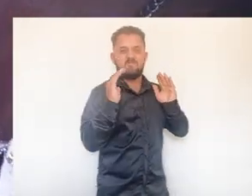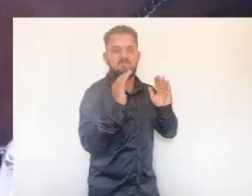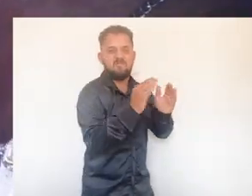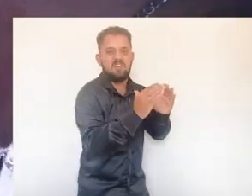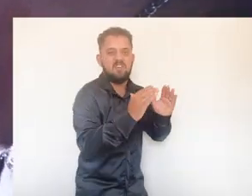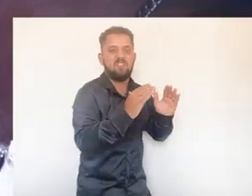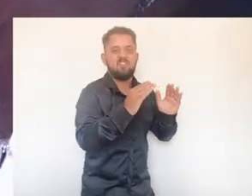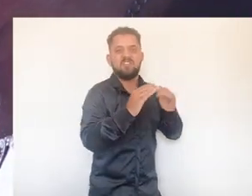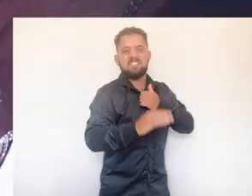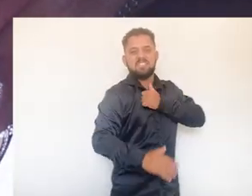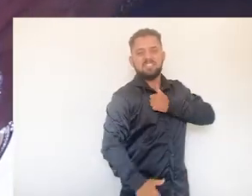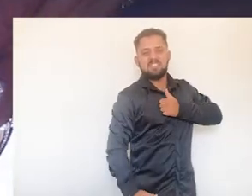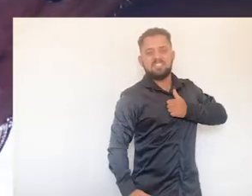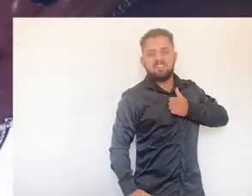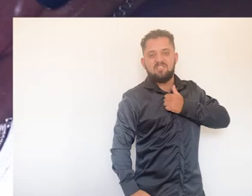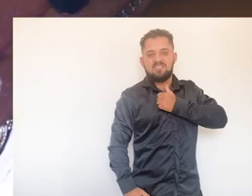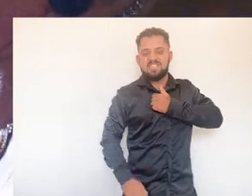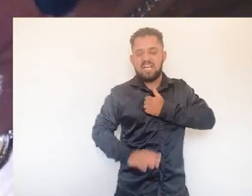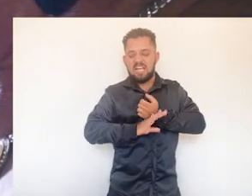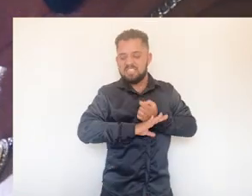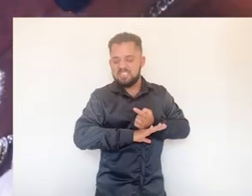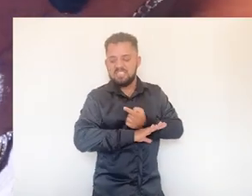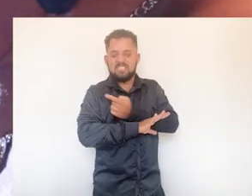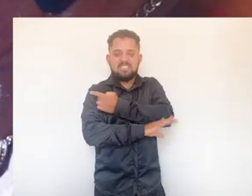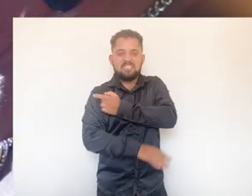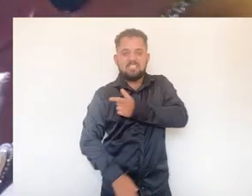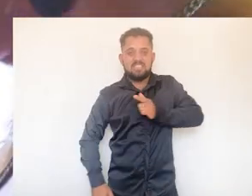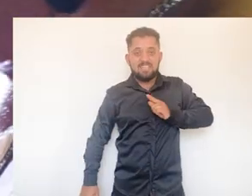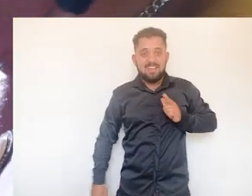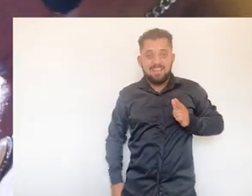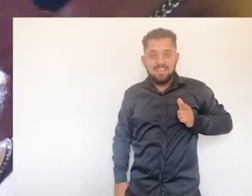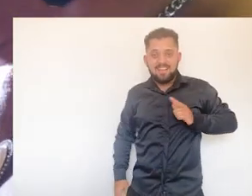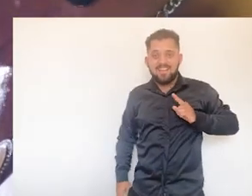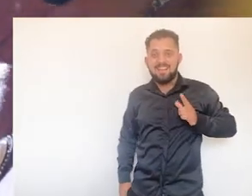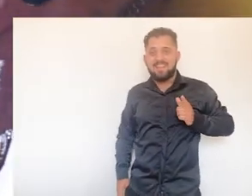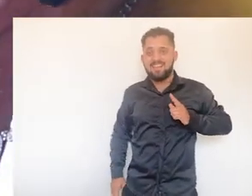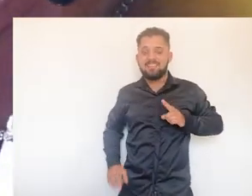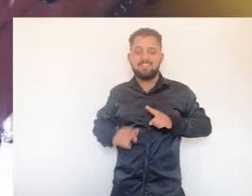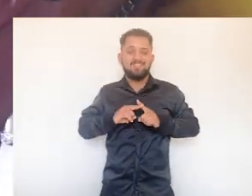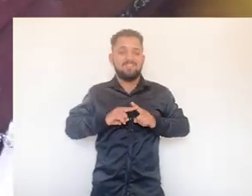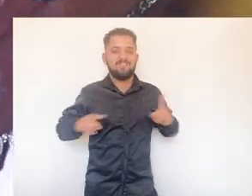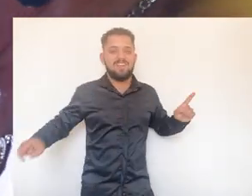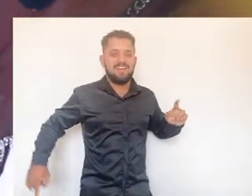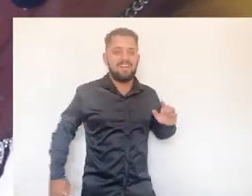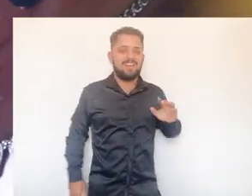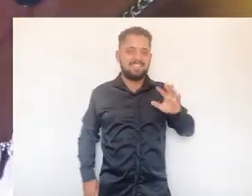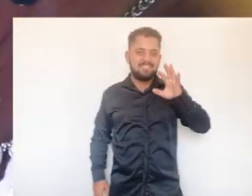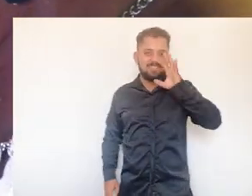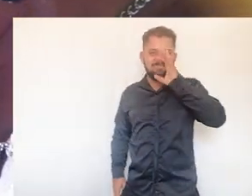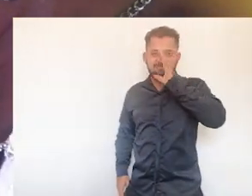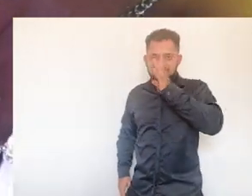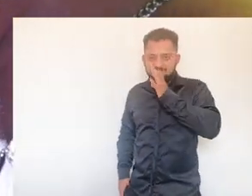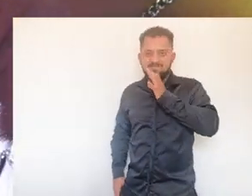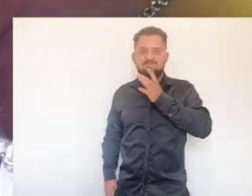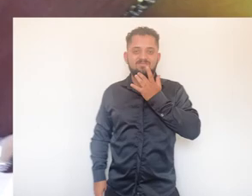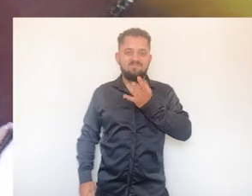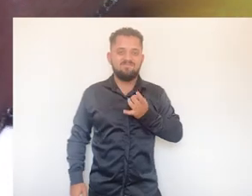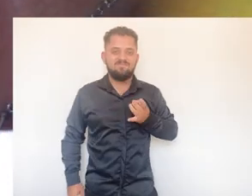aperta a saudade de um tempo em que eu nem existia.